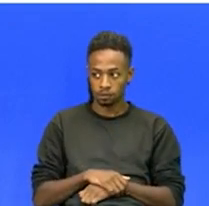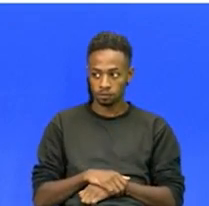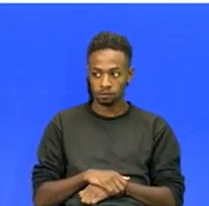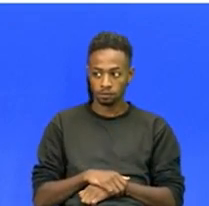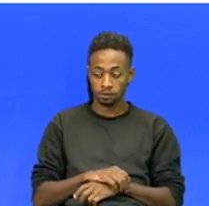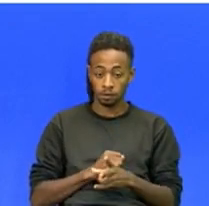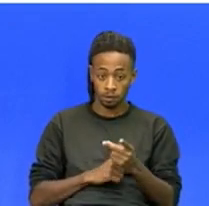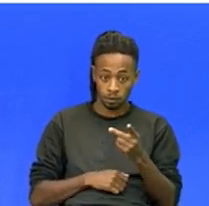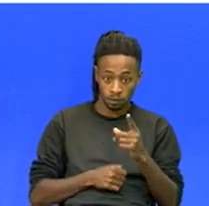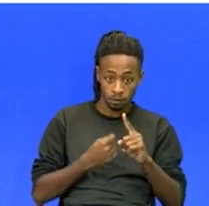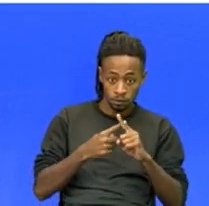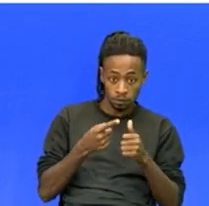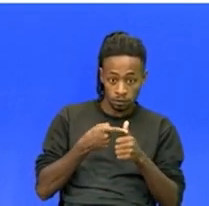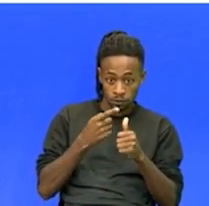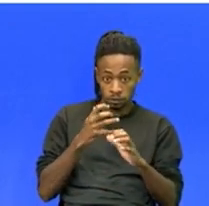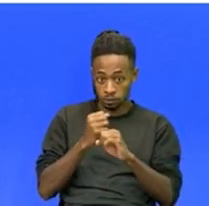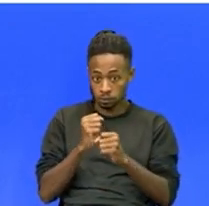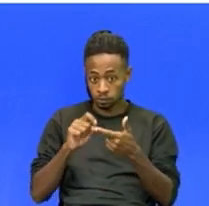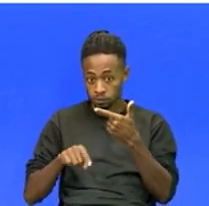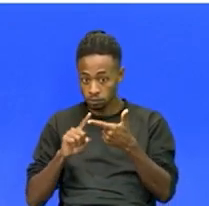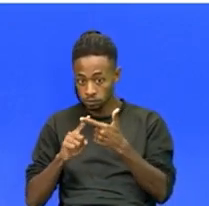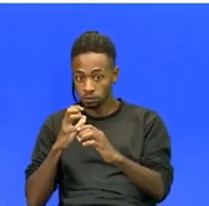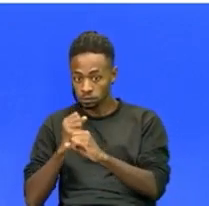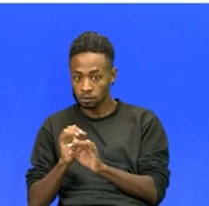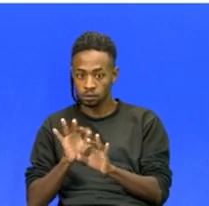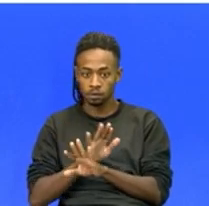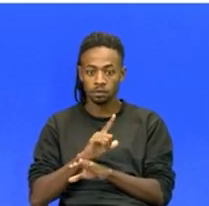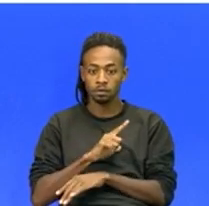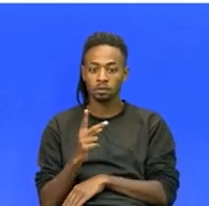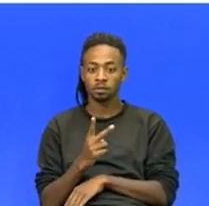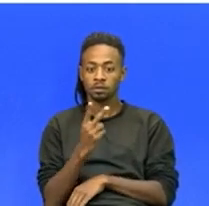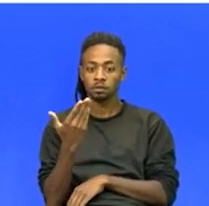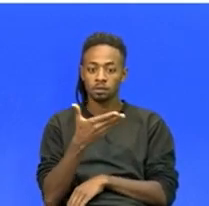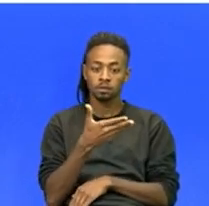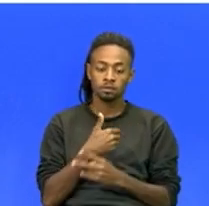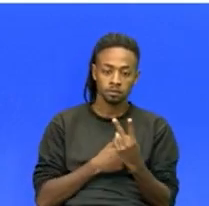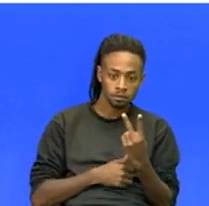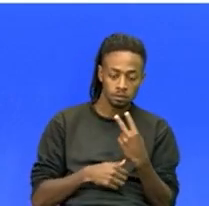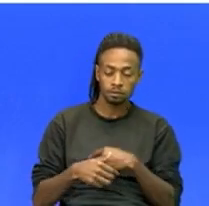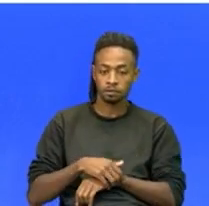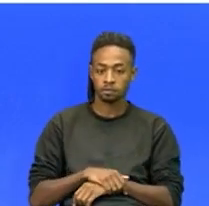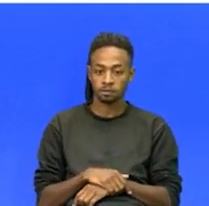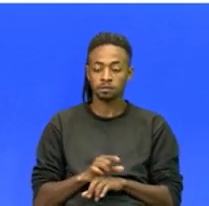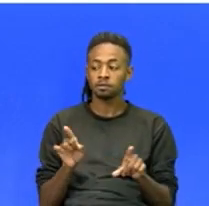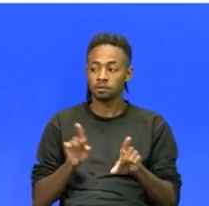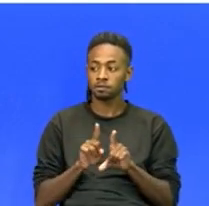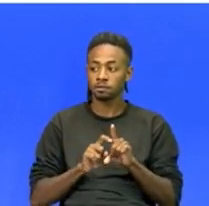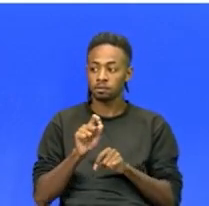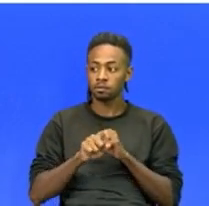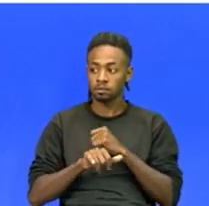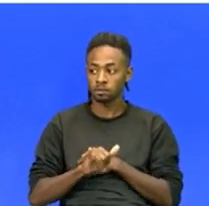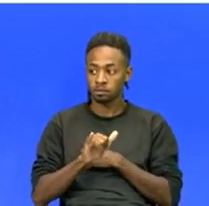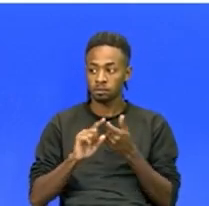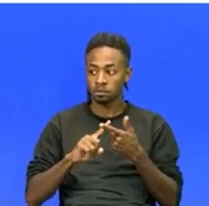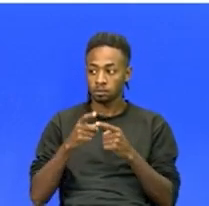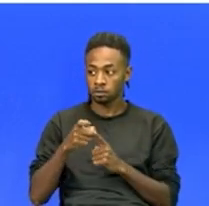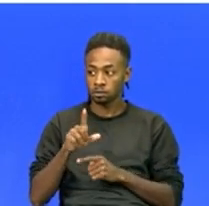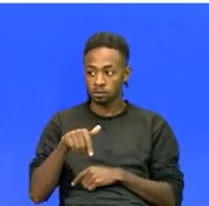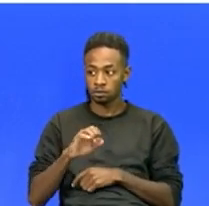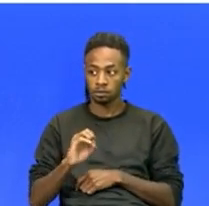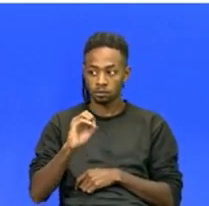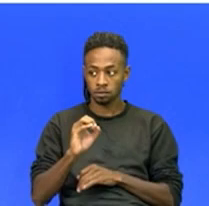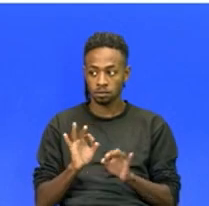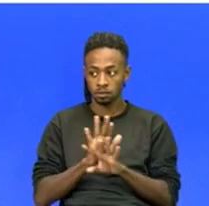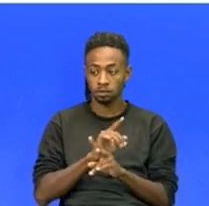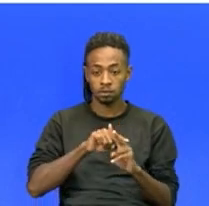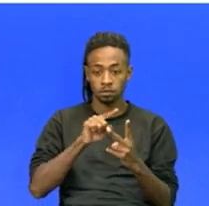a segunda vez, essa primeira derivada e aqui a segunda derivada, nós temos um valor 2. Tá? E esse aqui também, de y e de x, é 0,